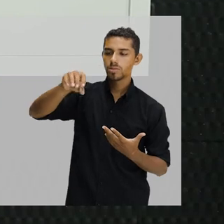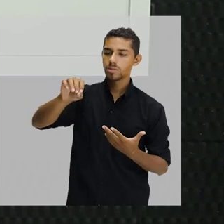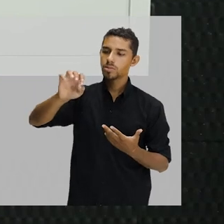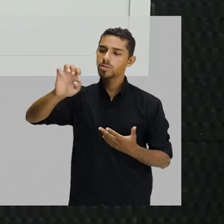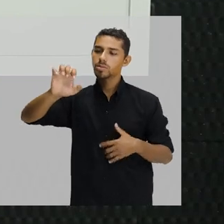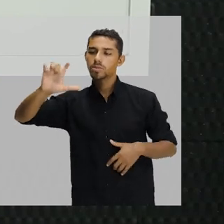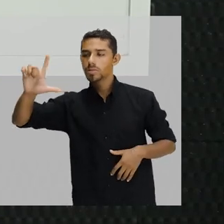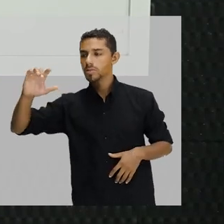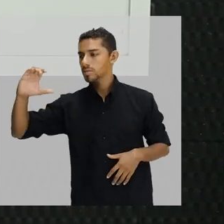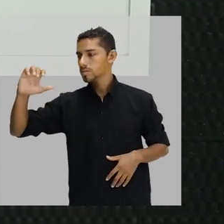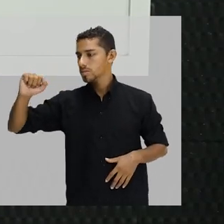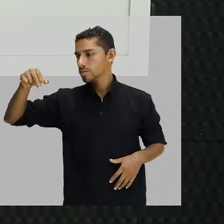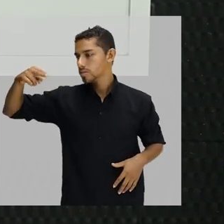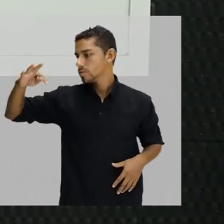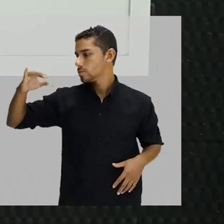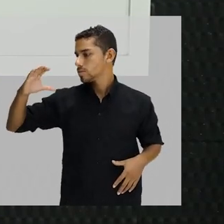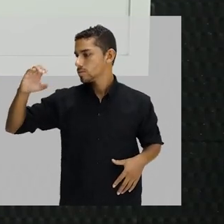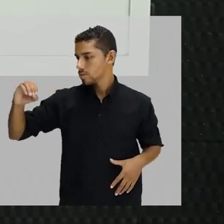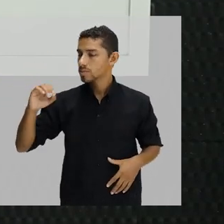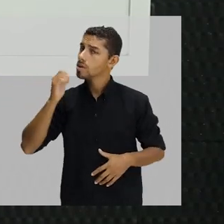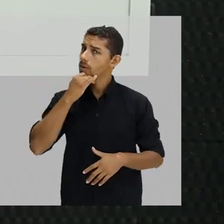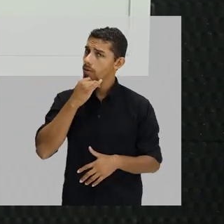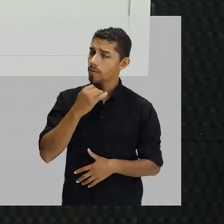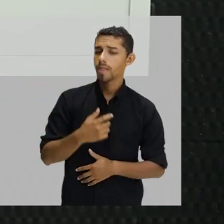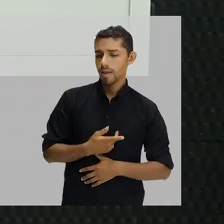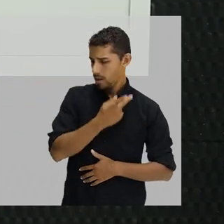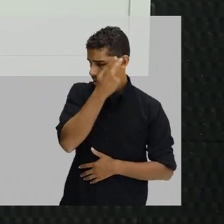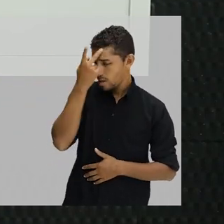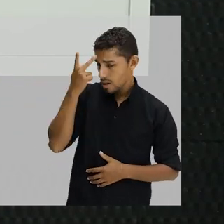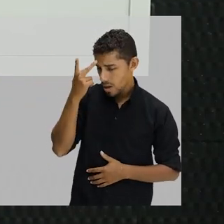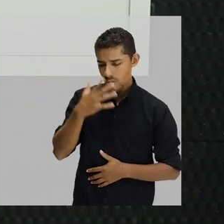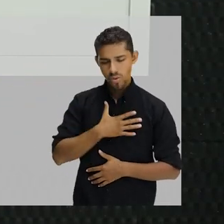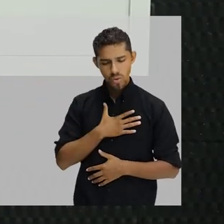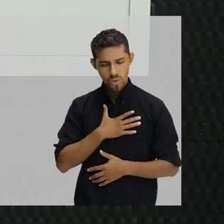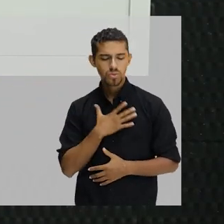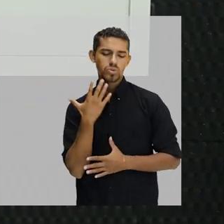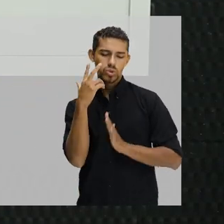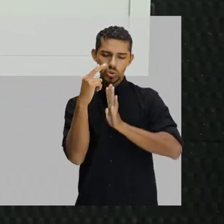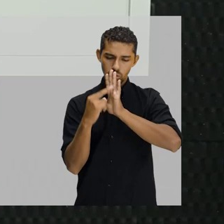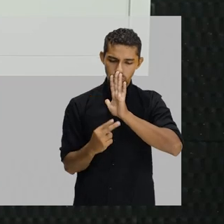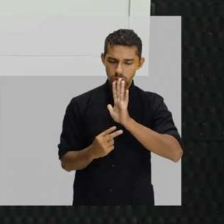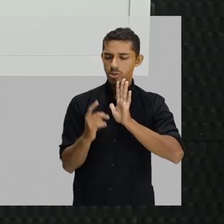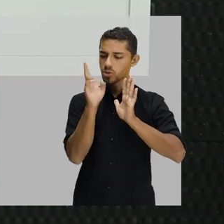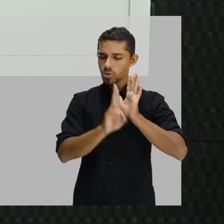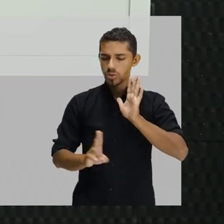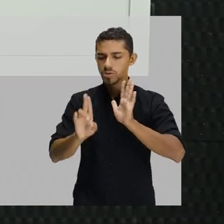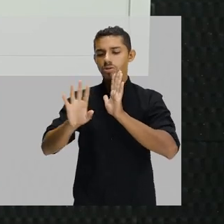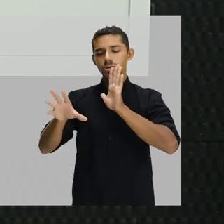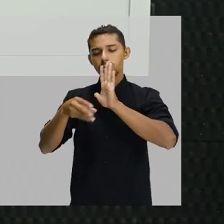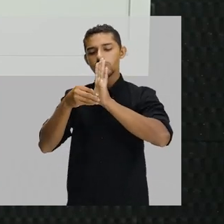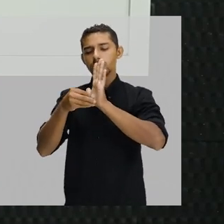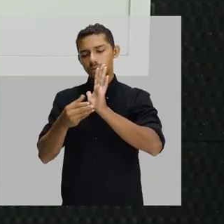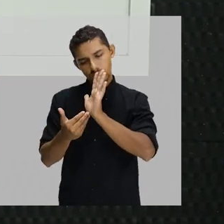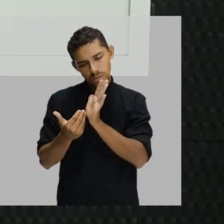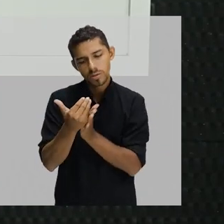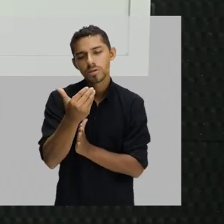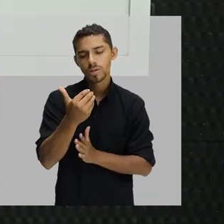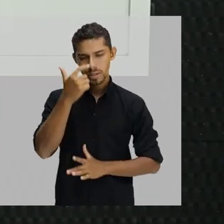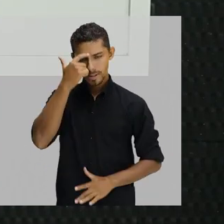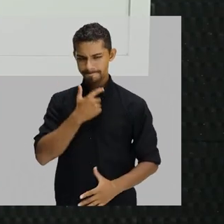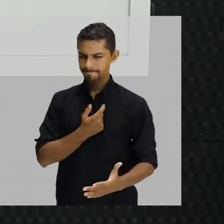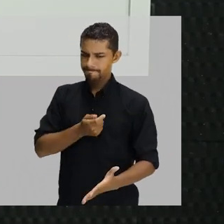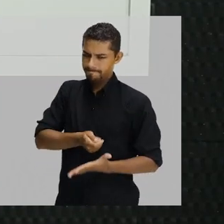fértil. As pessoas gostam muito de ler, as pessoas gostam muito de utilizá-la e, obviamente, a partir da noção de dever